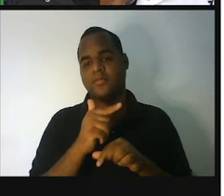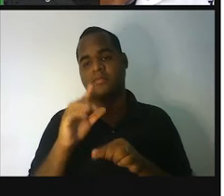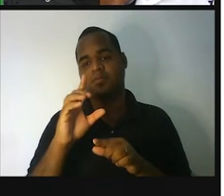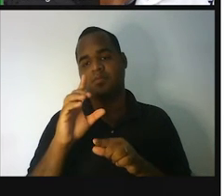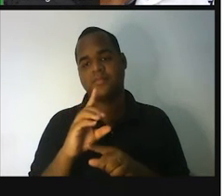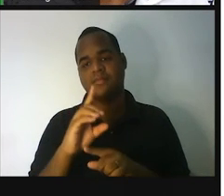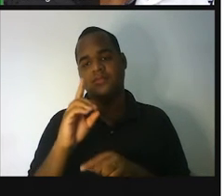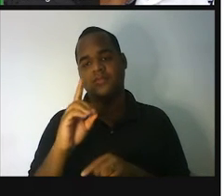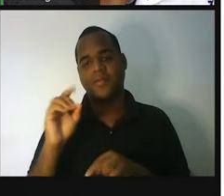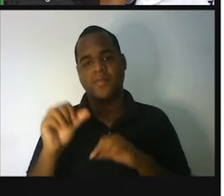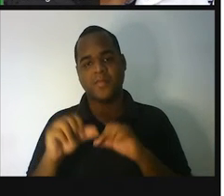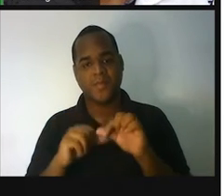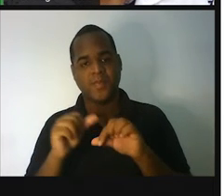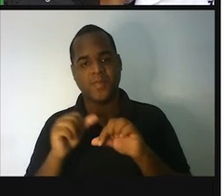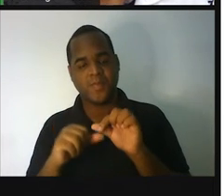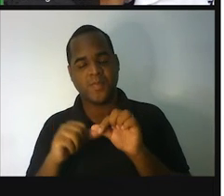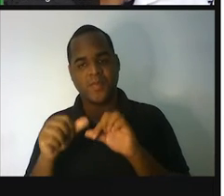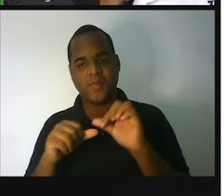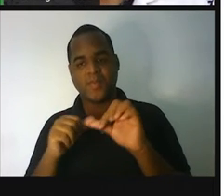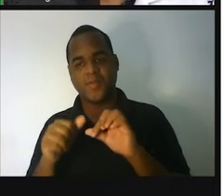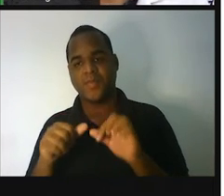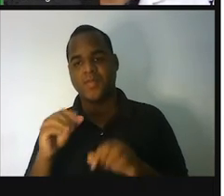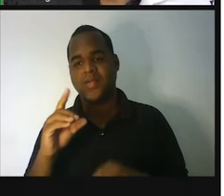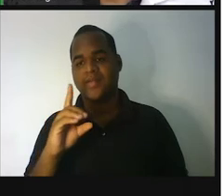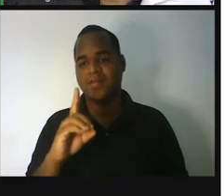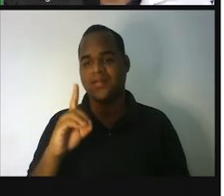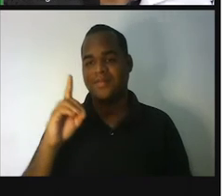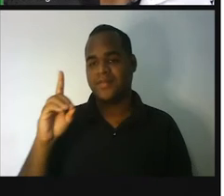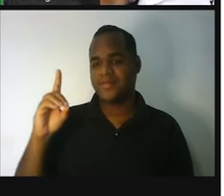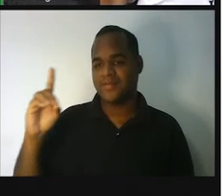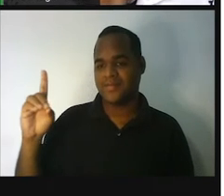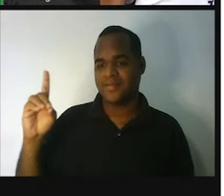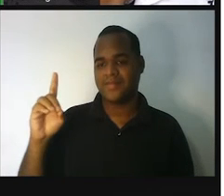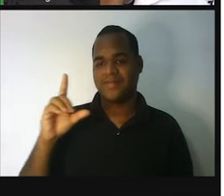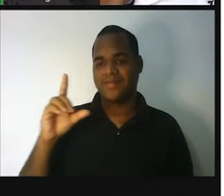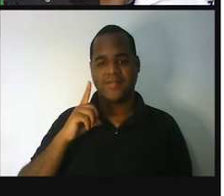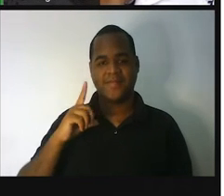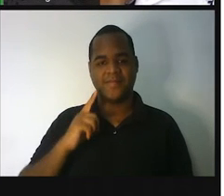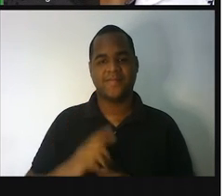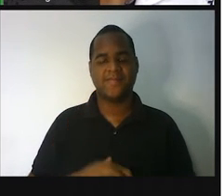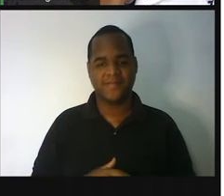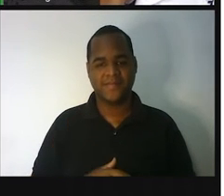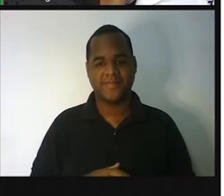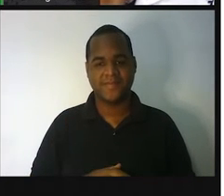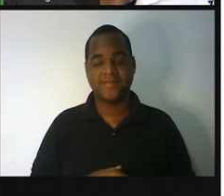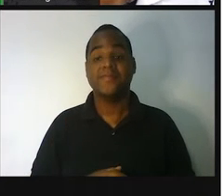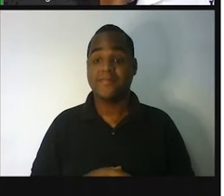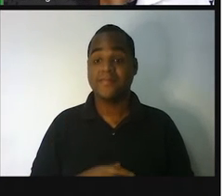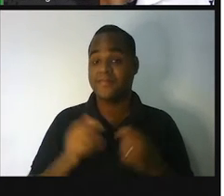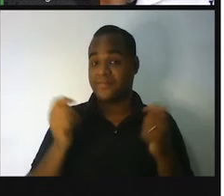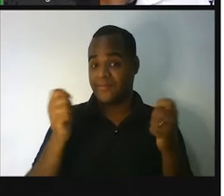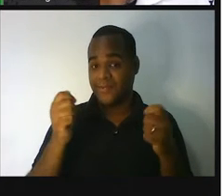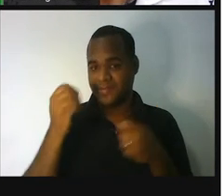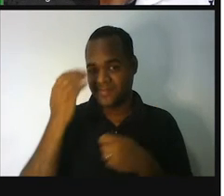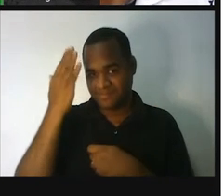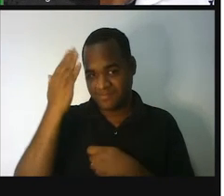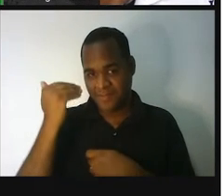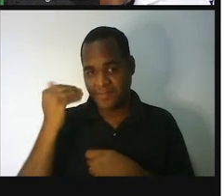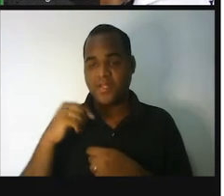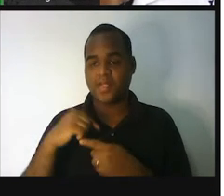caminhando até o sentimento positivo vai um sentido para a direita a gente já sabe o que vai o que